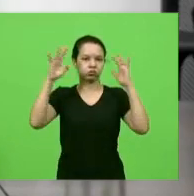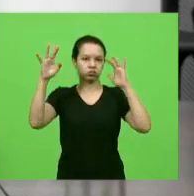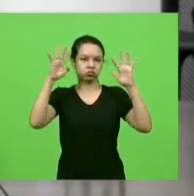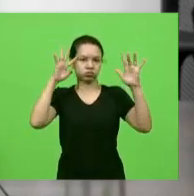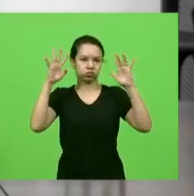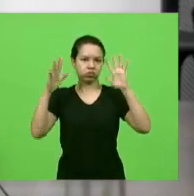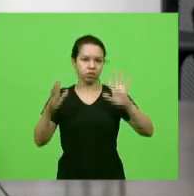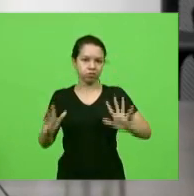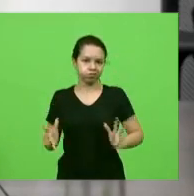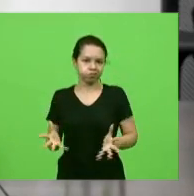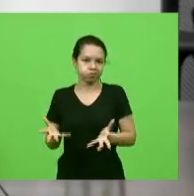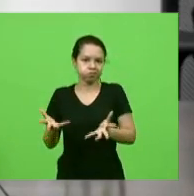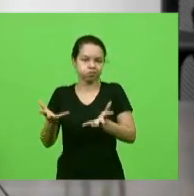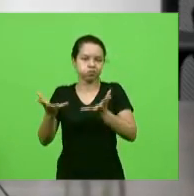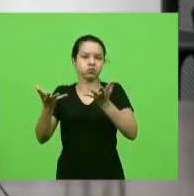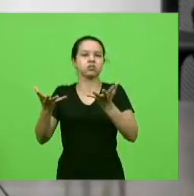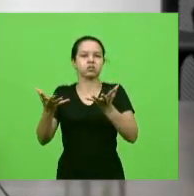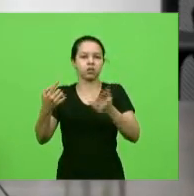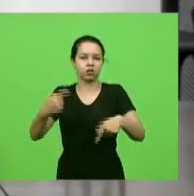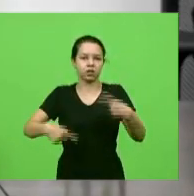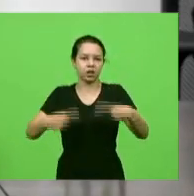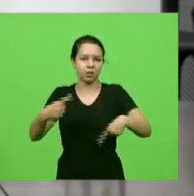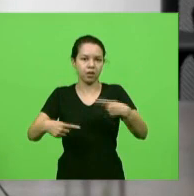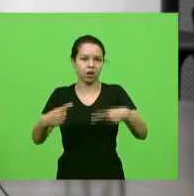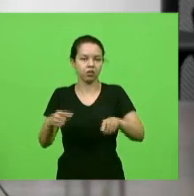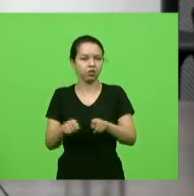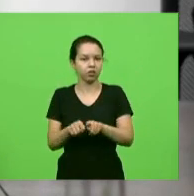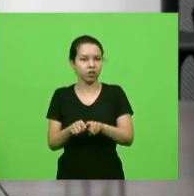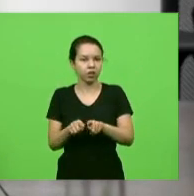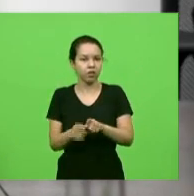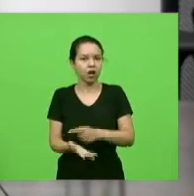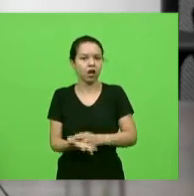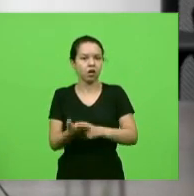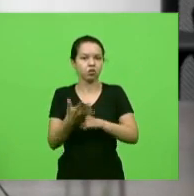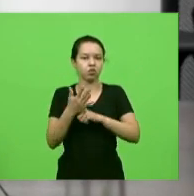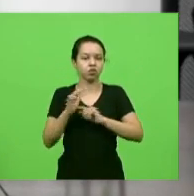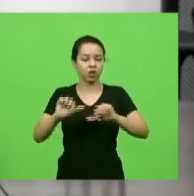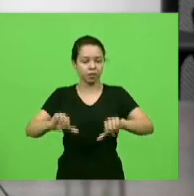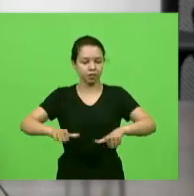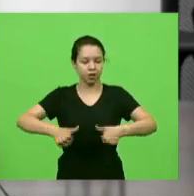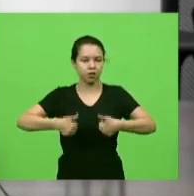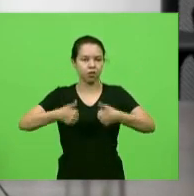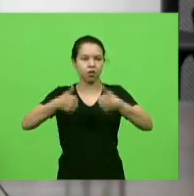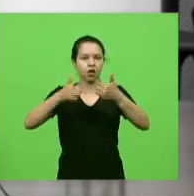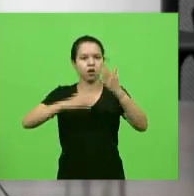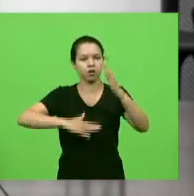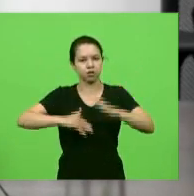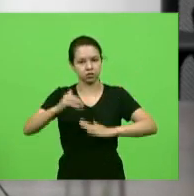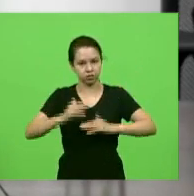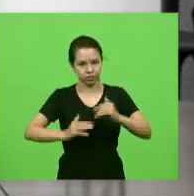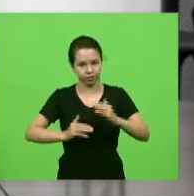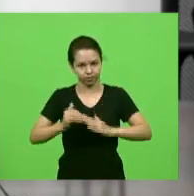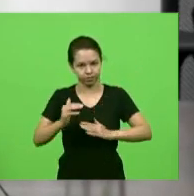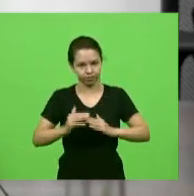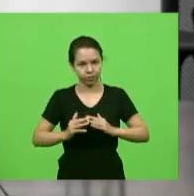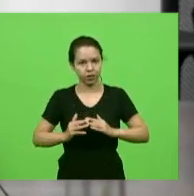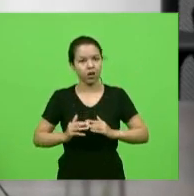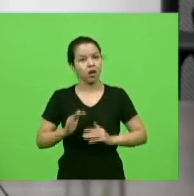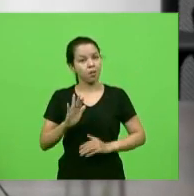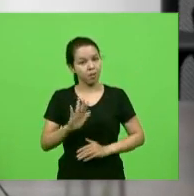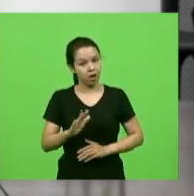debate e nos levam ao aperfeiçoamento das ações. Mas é preciso agir sempre